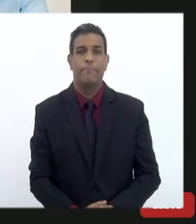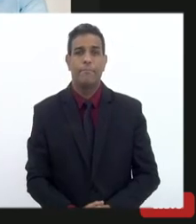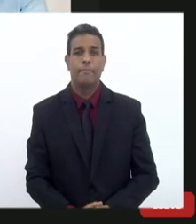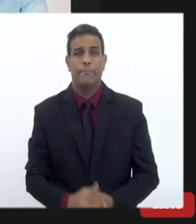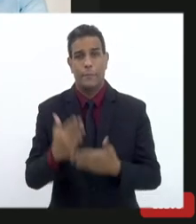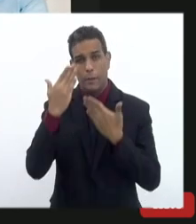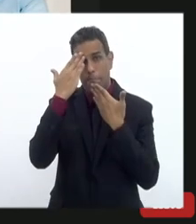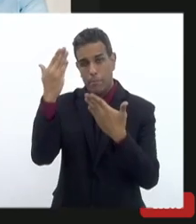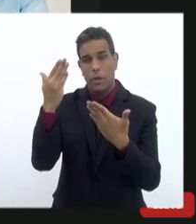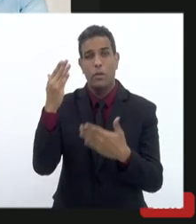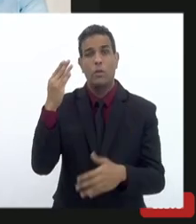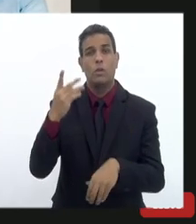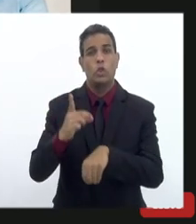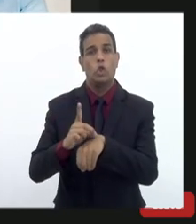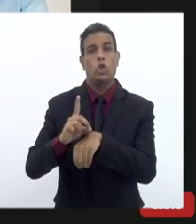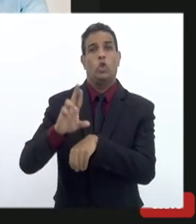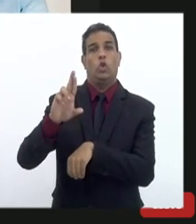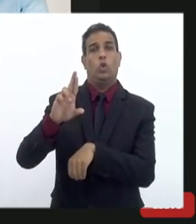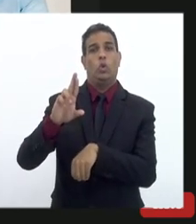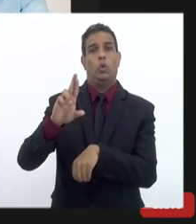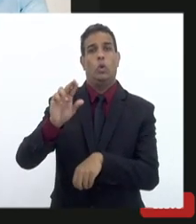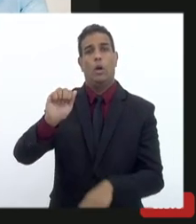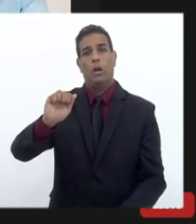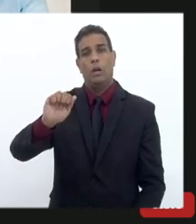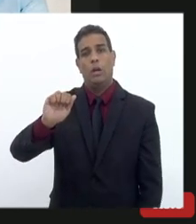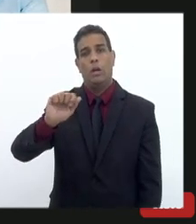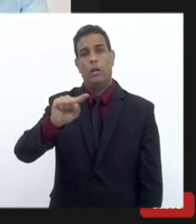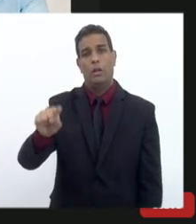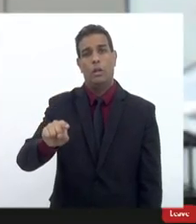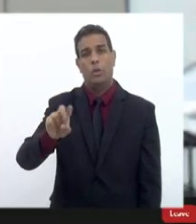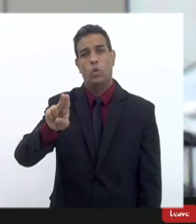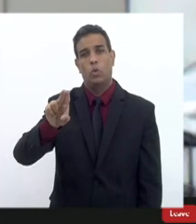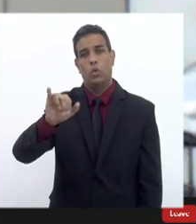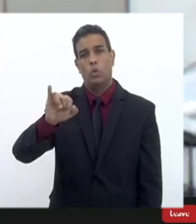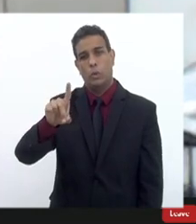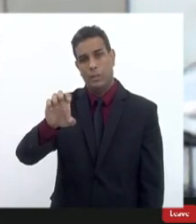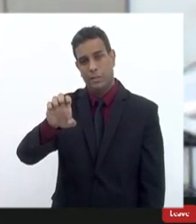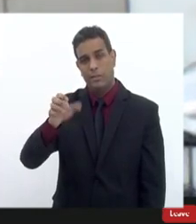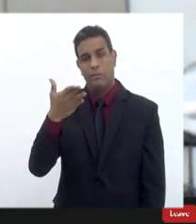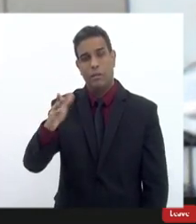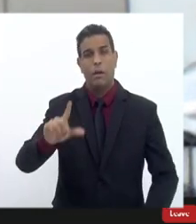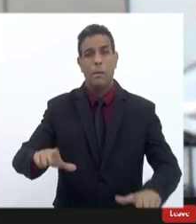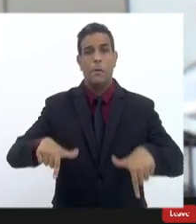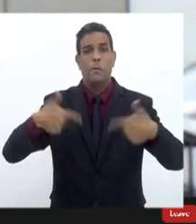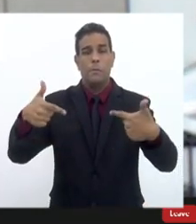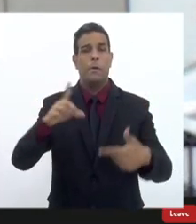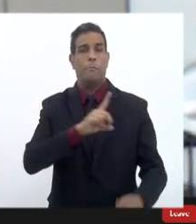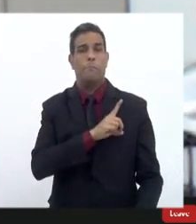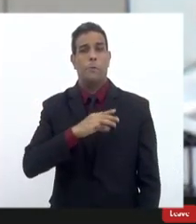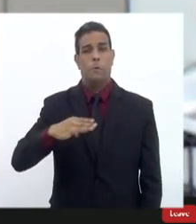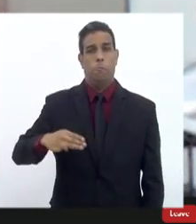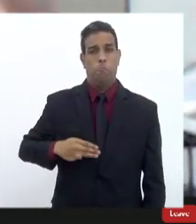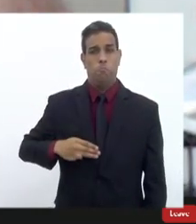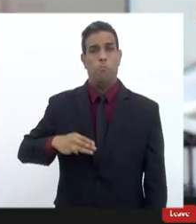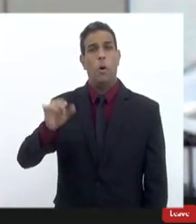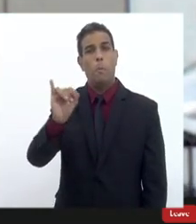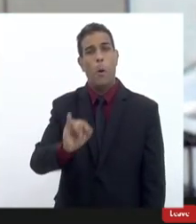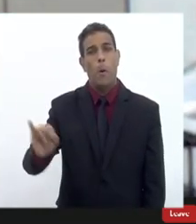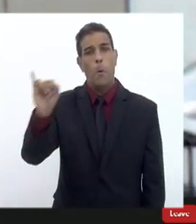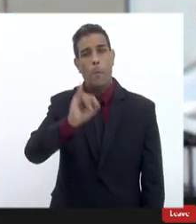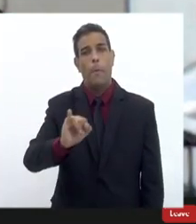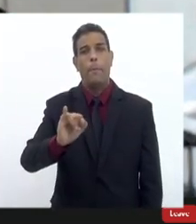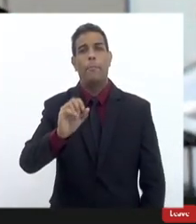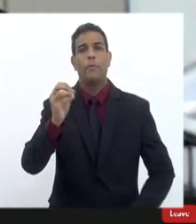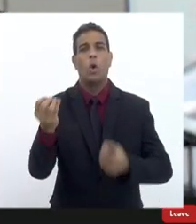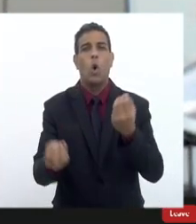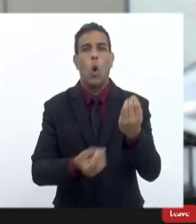Obrigado, doutora Zambuja. Aproveito e parabenizo a Defensoria por essa ação. A atuação da Defensoria do Ministério Público foi muito importante para